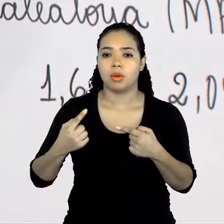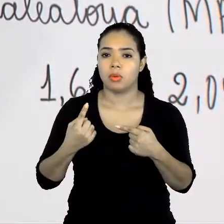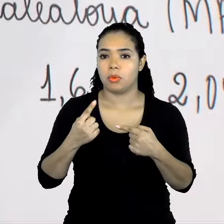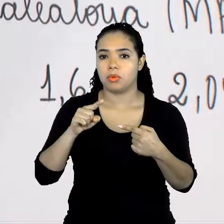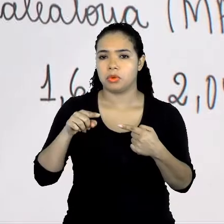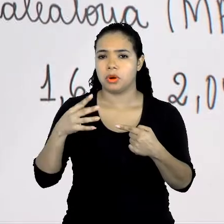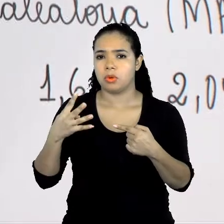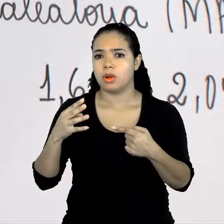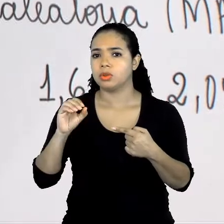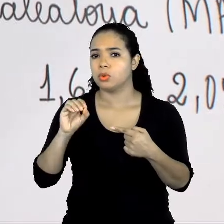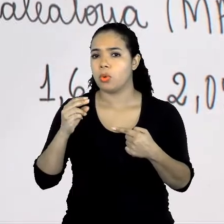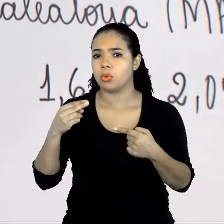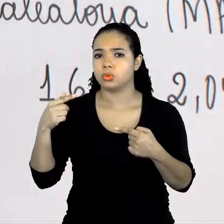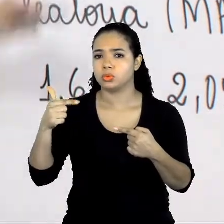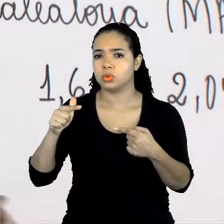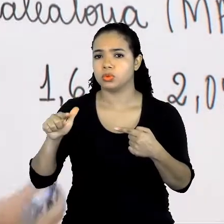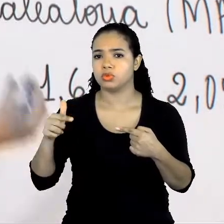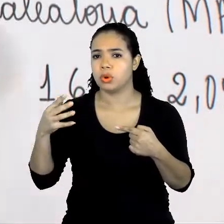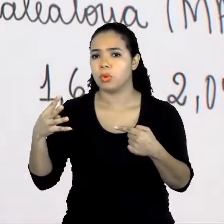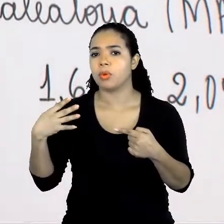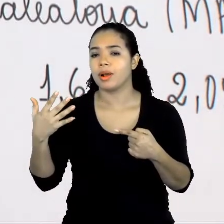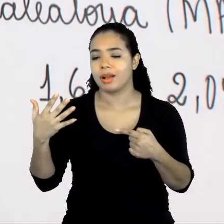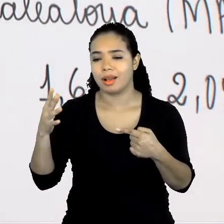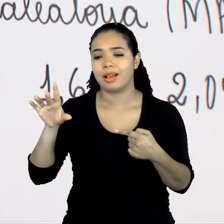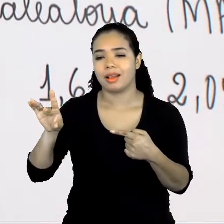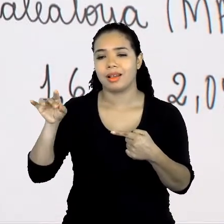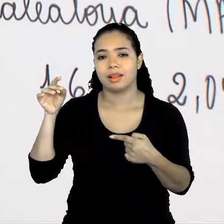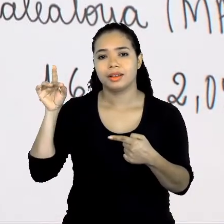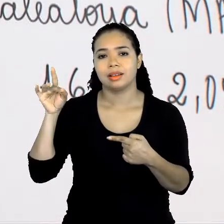ou é o 2? O 2. Então,